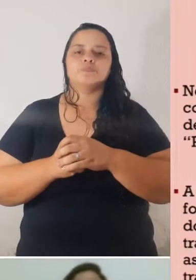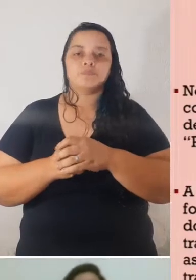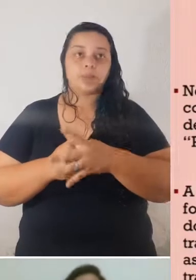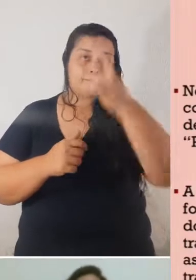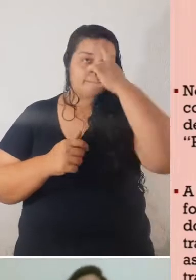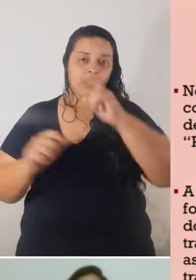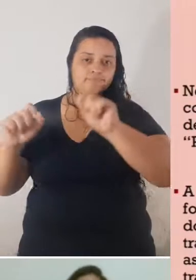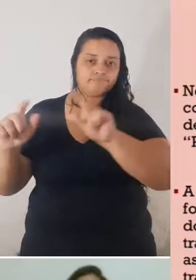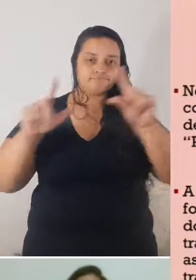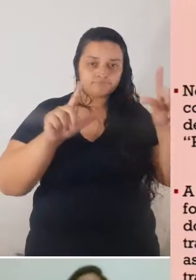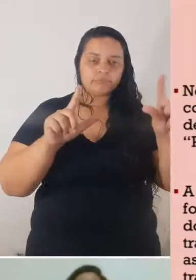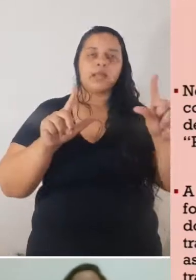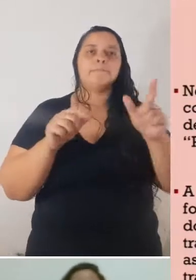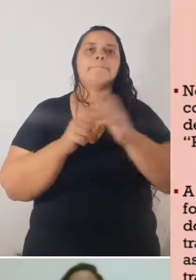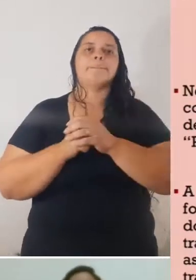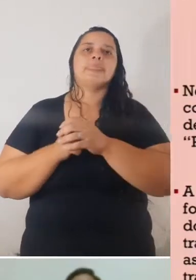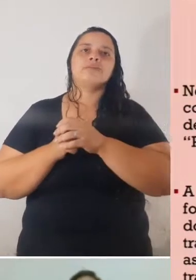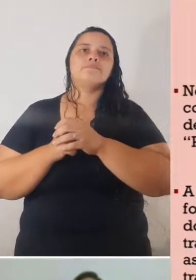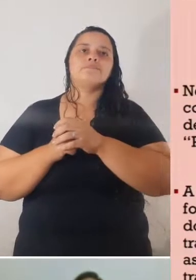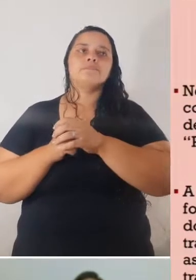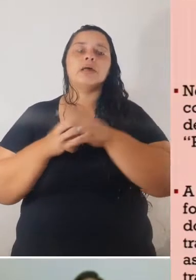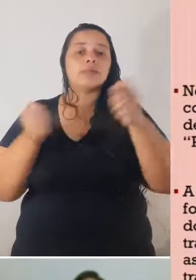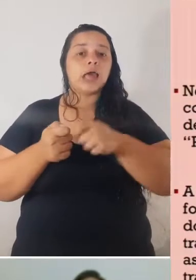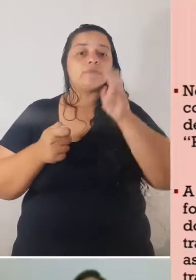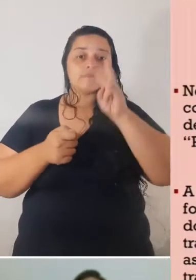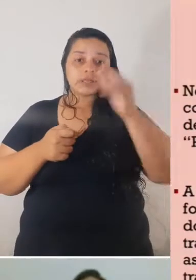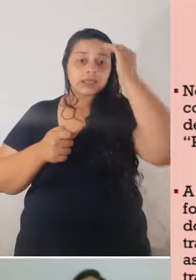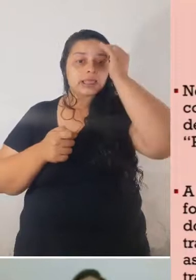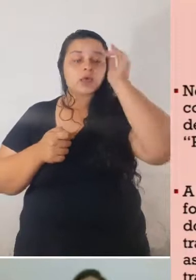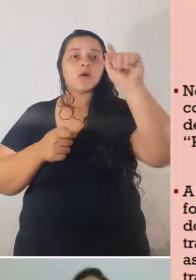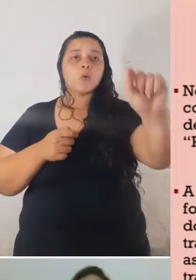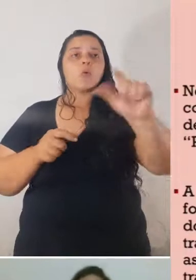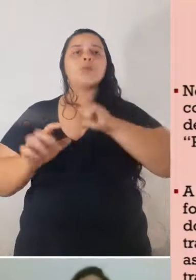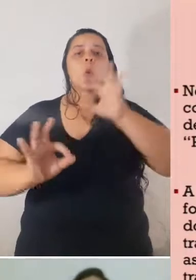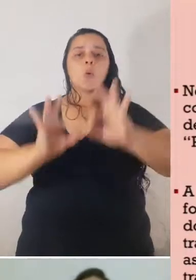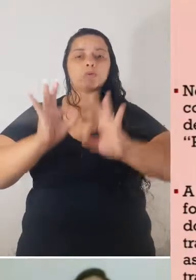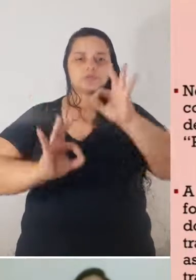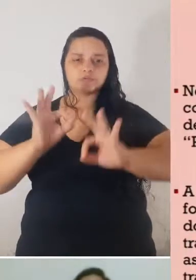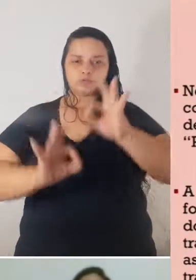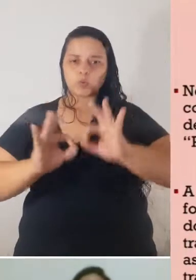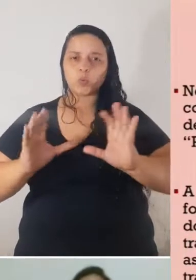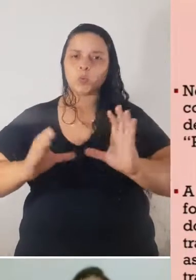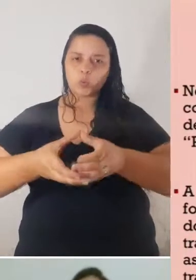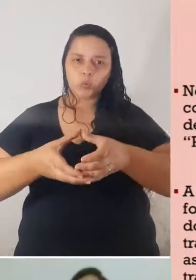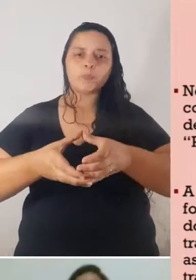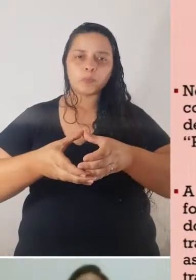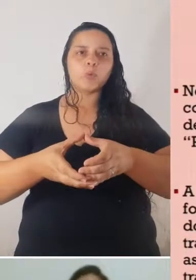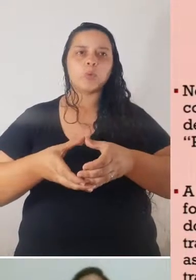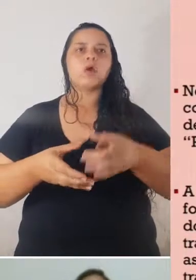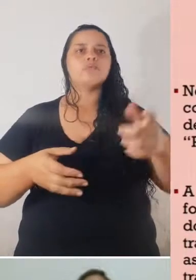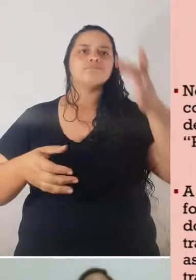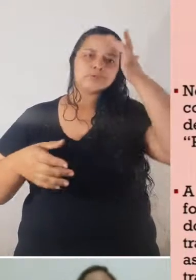Nessa imagem aqui, a gente pode ver uma organização, né, um grupo grande